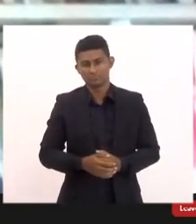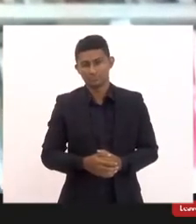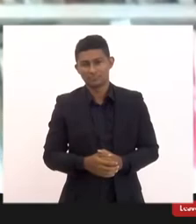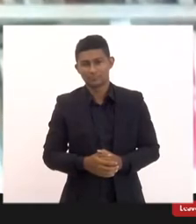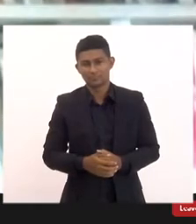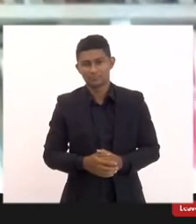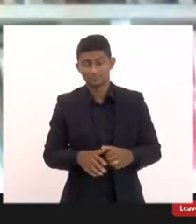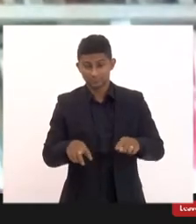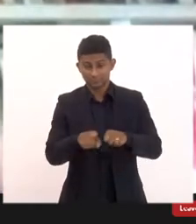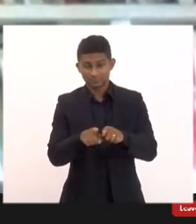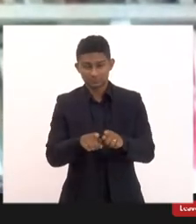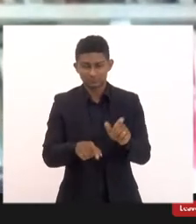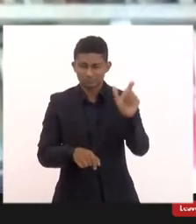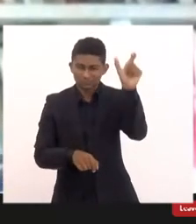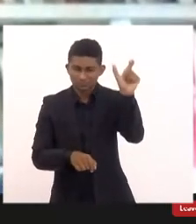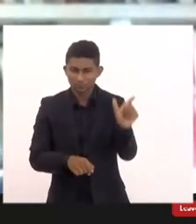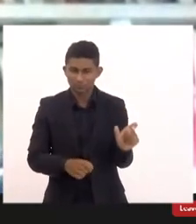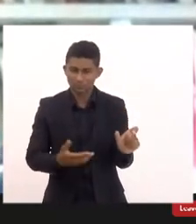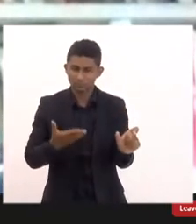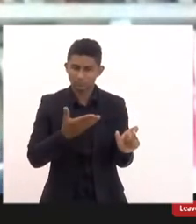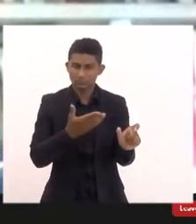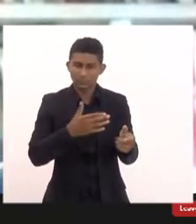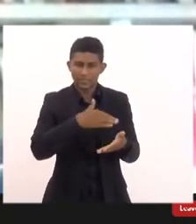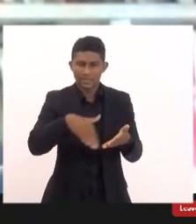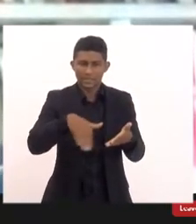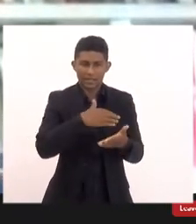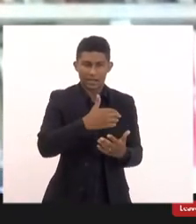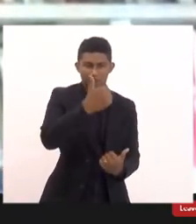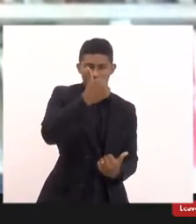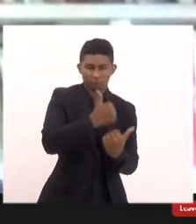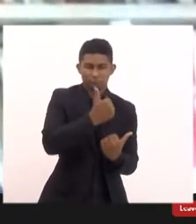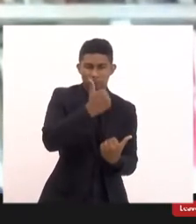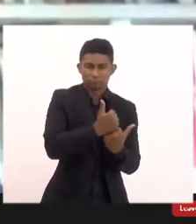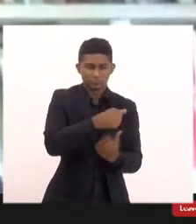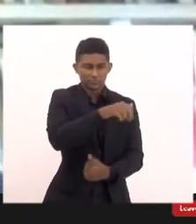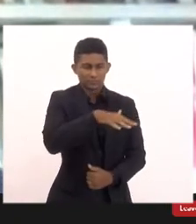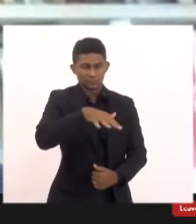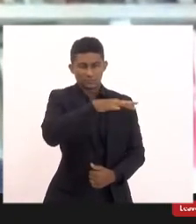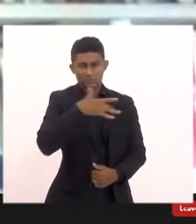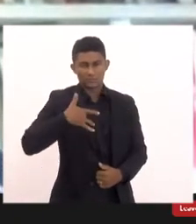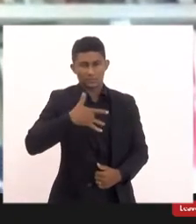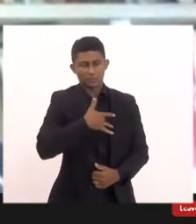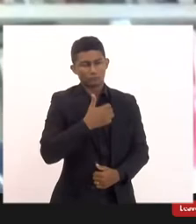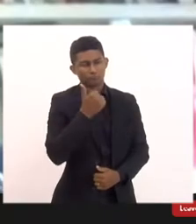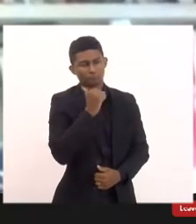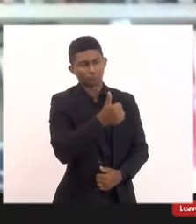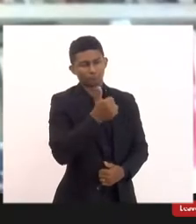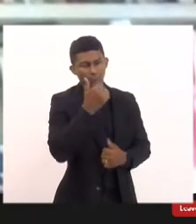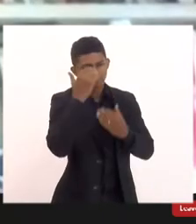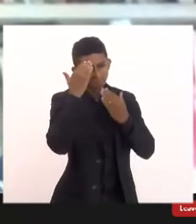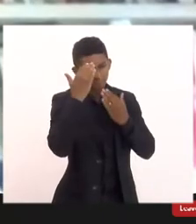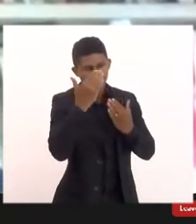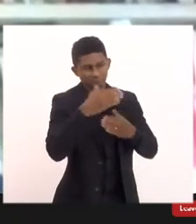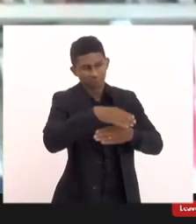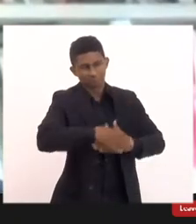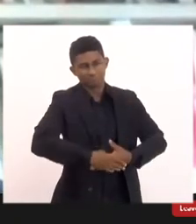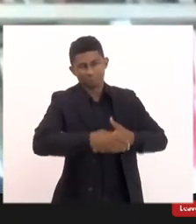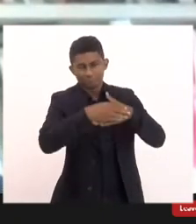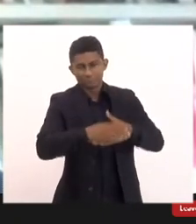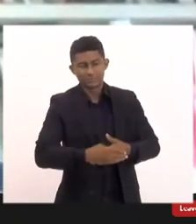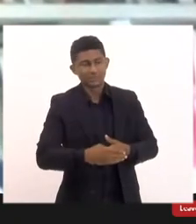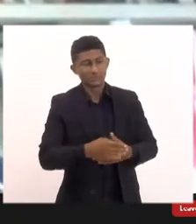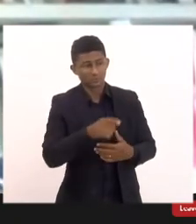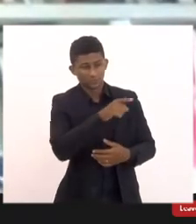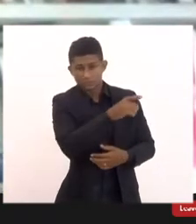também o secretário, o subsecretário de Saúde. Um prazer ver aqui presente e